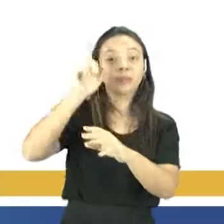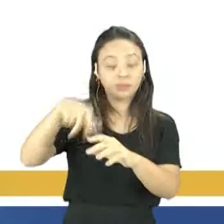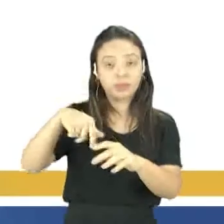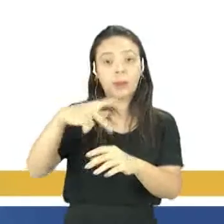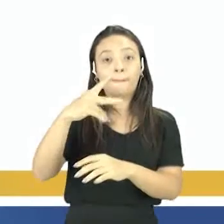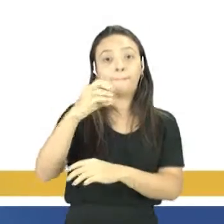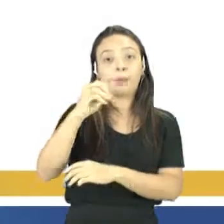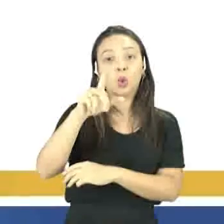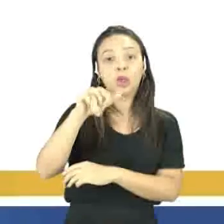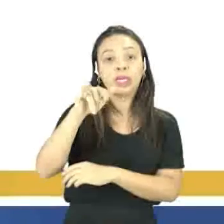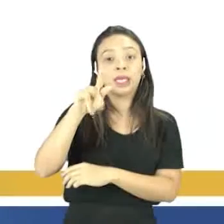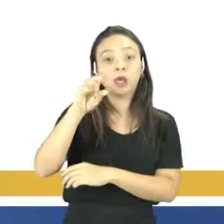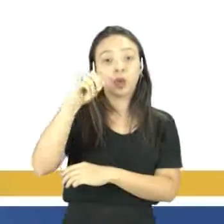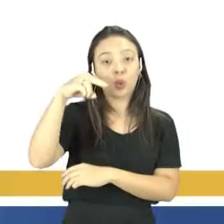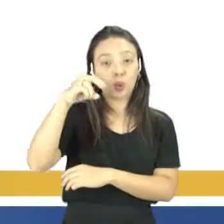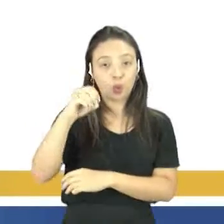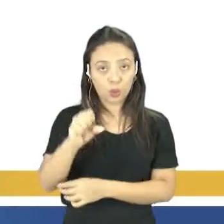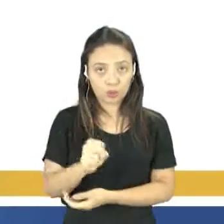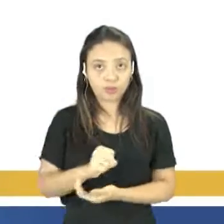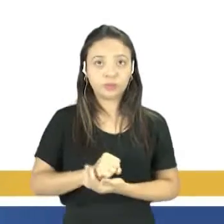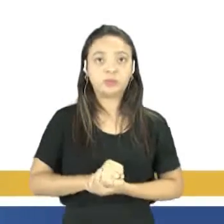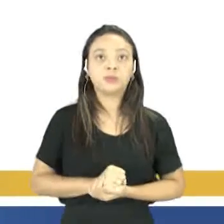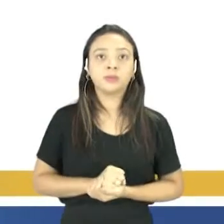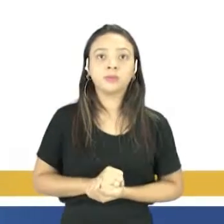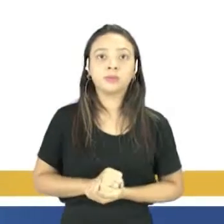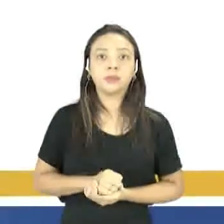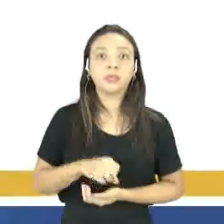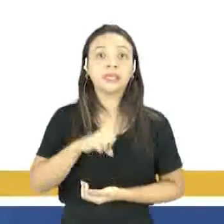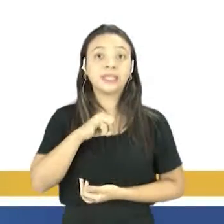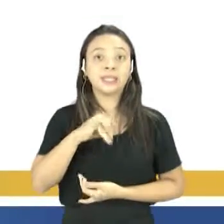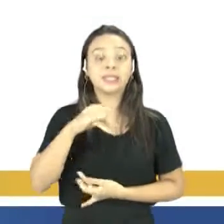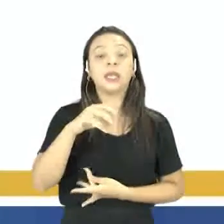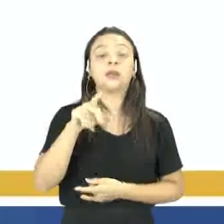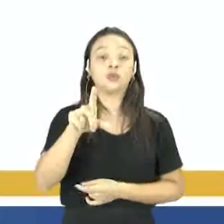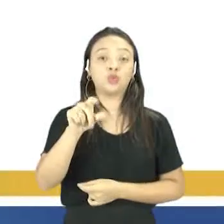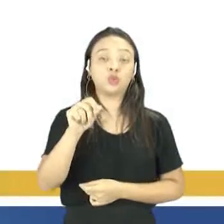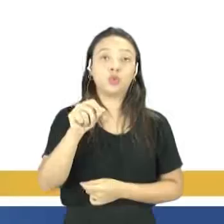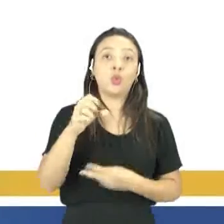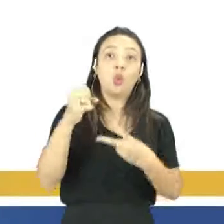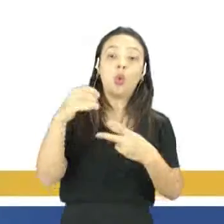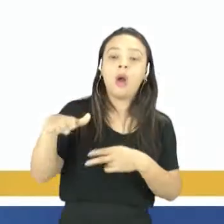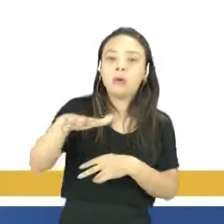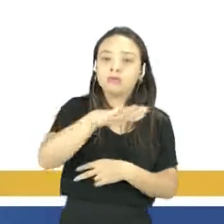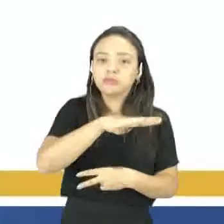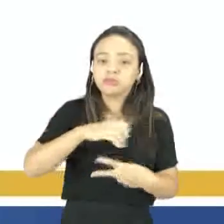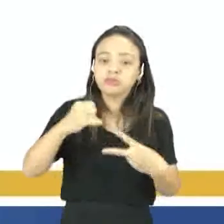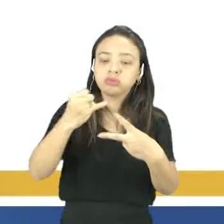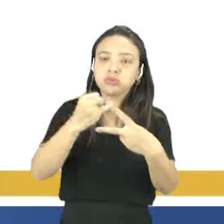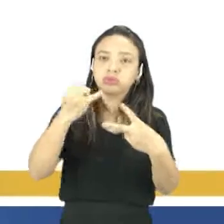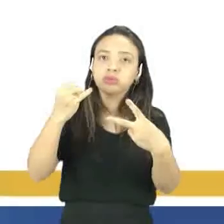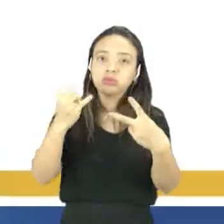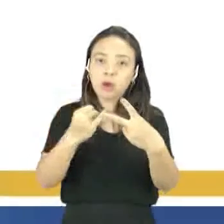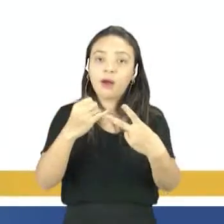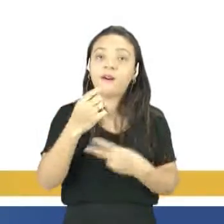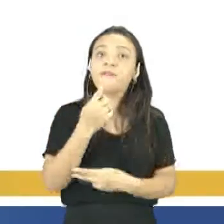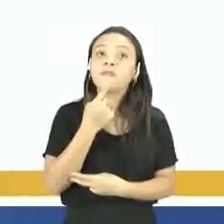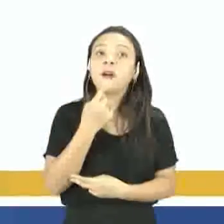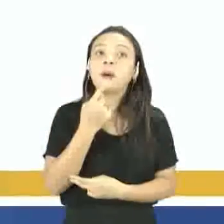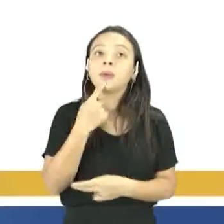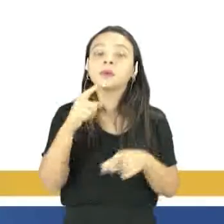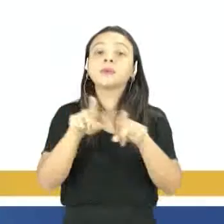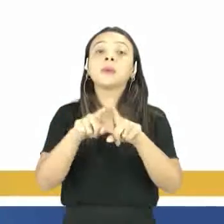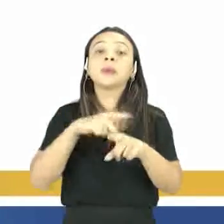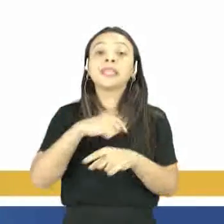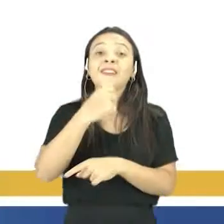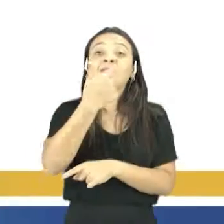polígonos. Se eu pego, por exemplo, a superfície do poliedro vermelho, que eu falei que é o icosaedro, ele é formado também